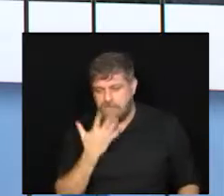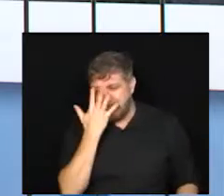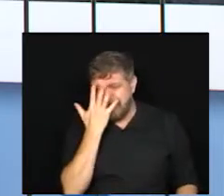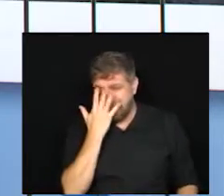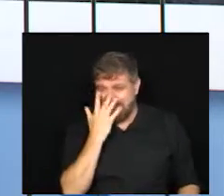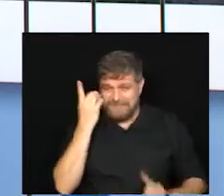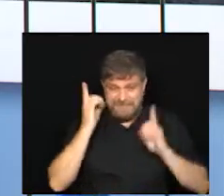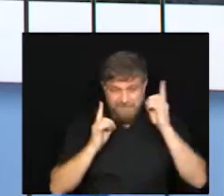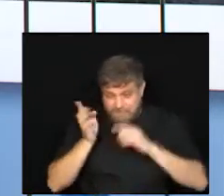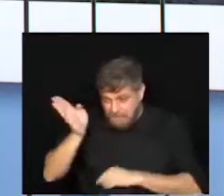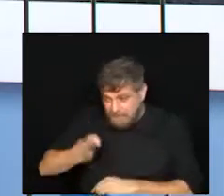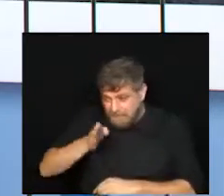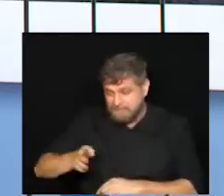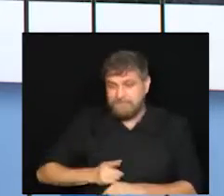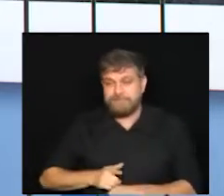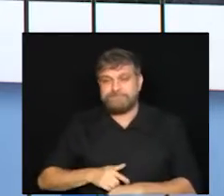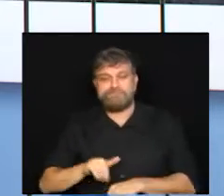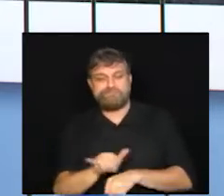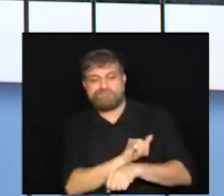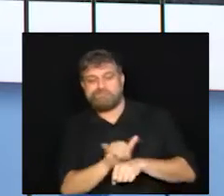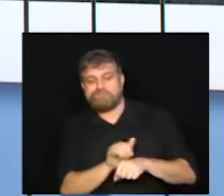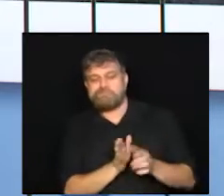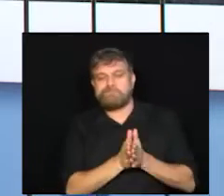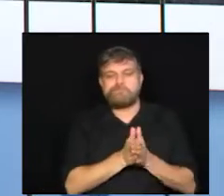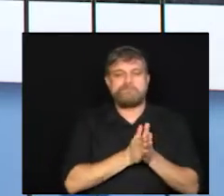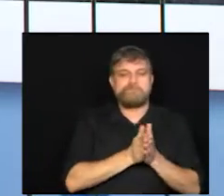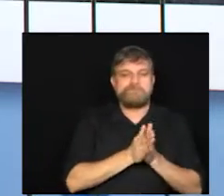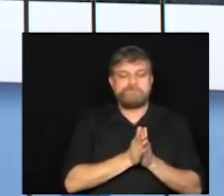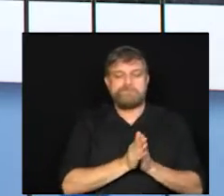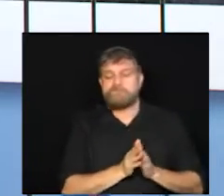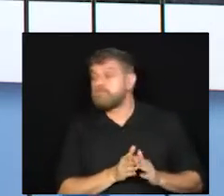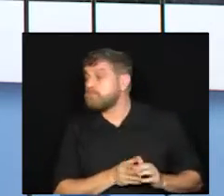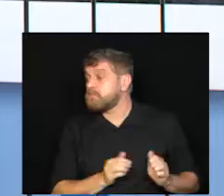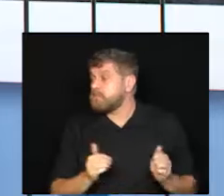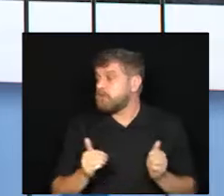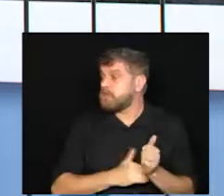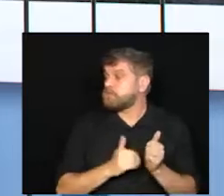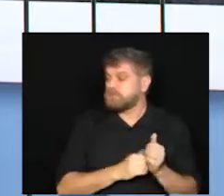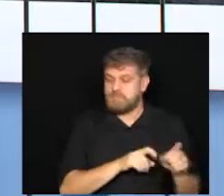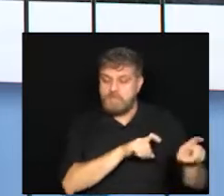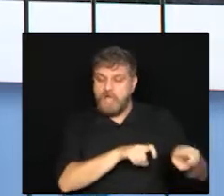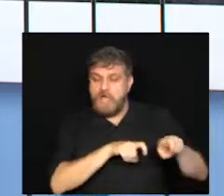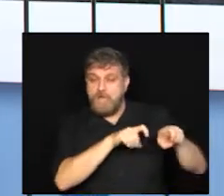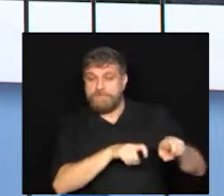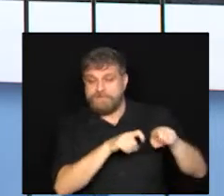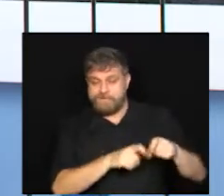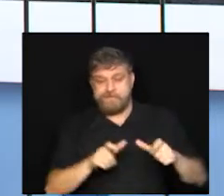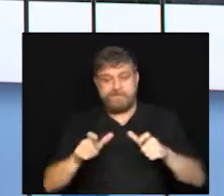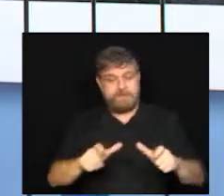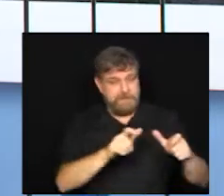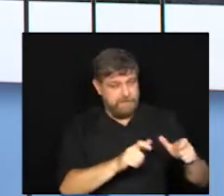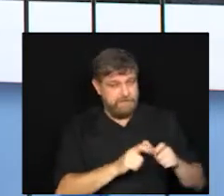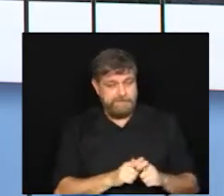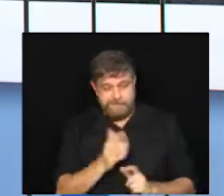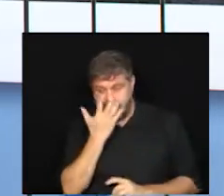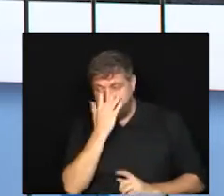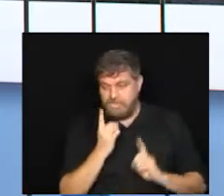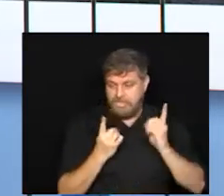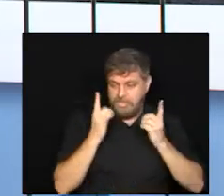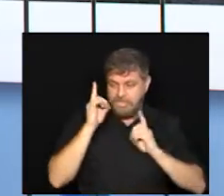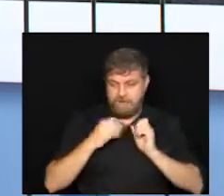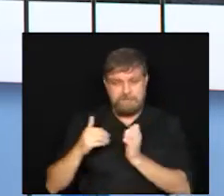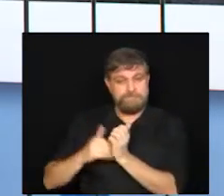carnaval, mas que muita gente tentou fazer aí a sua festa em chácaras, em vários estabelecimentos, e a